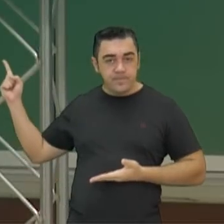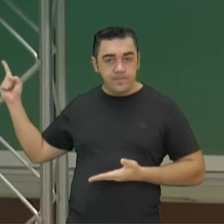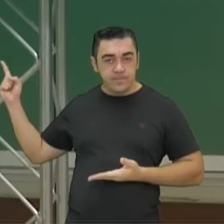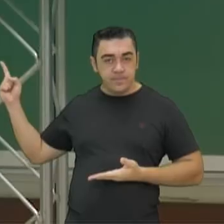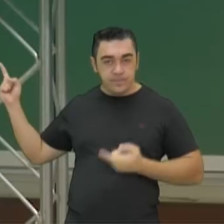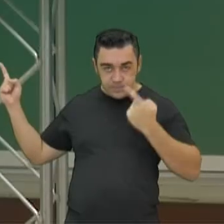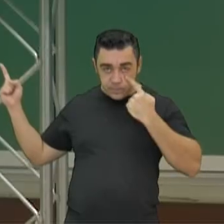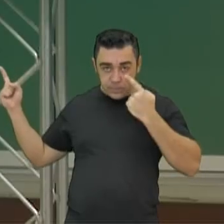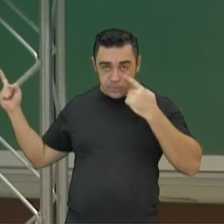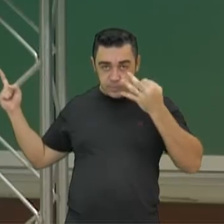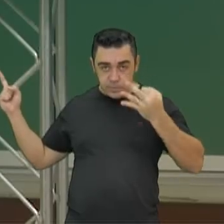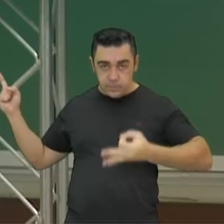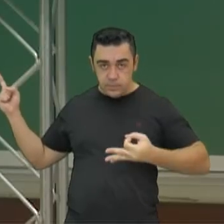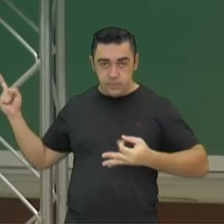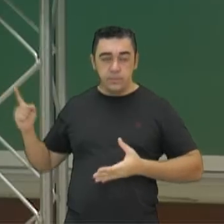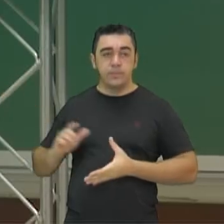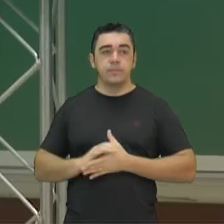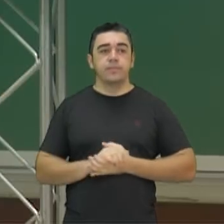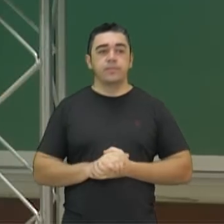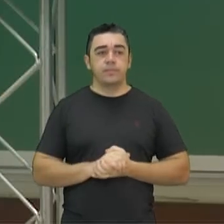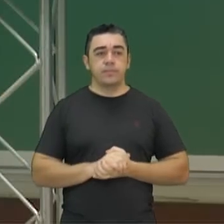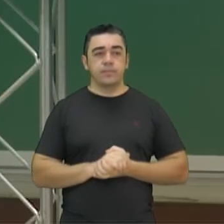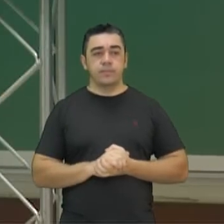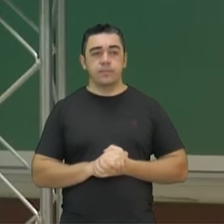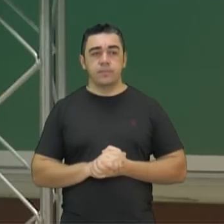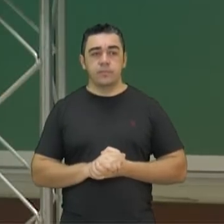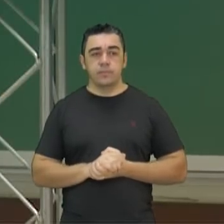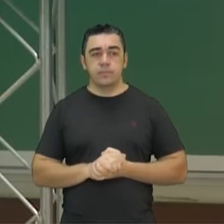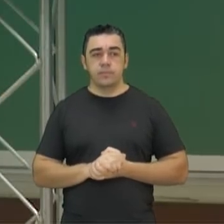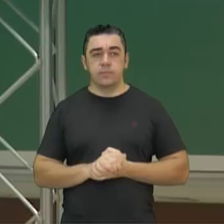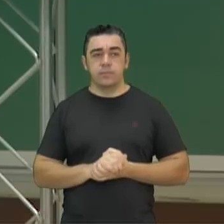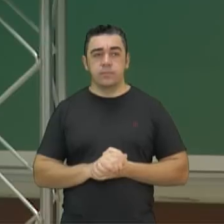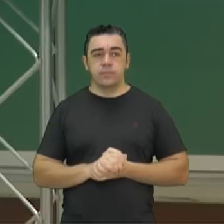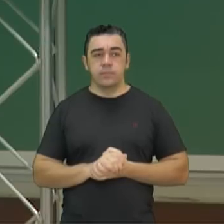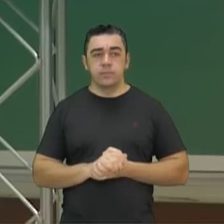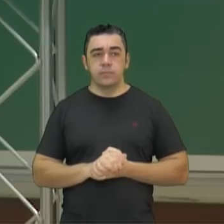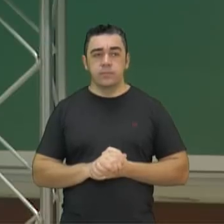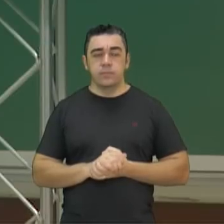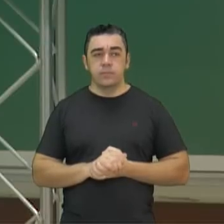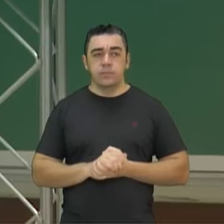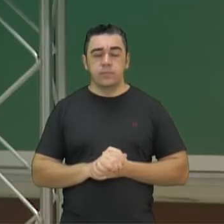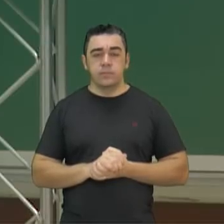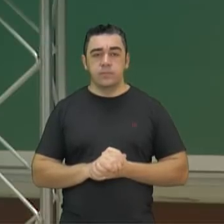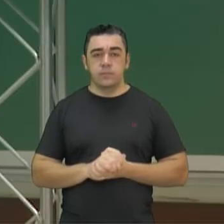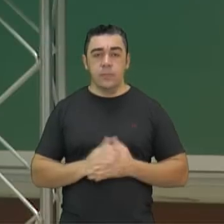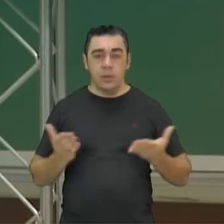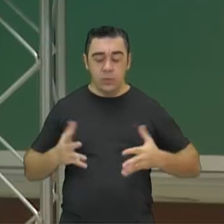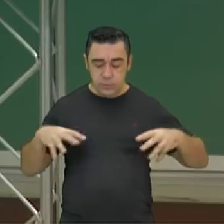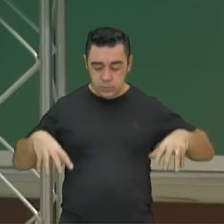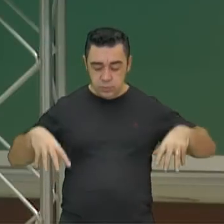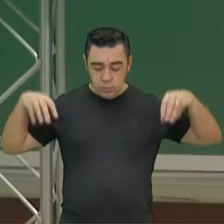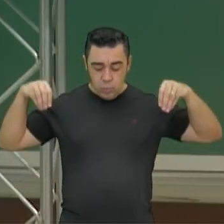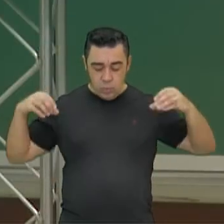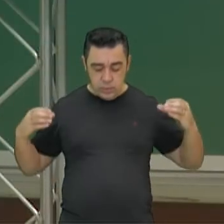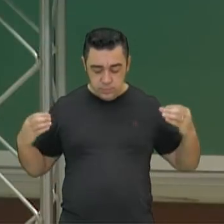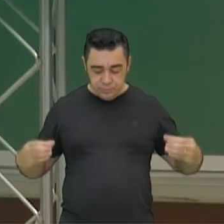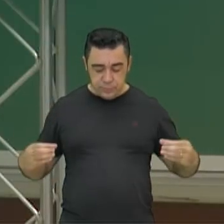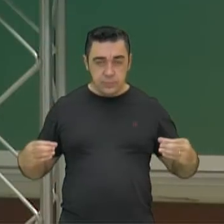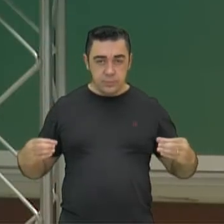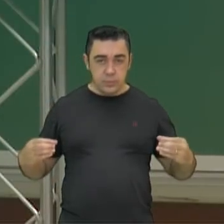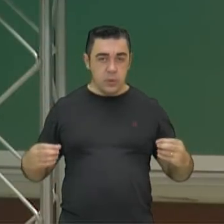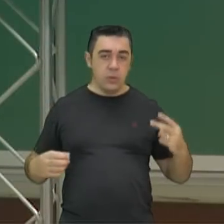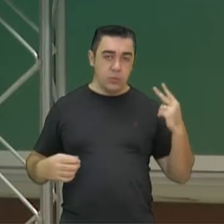foi, capturou, tomou a casinha do adversário e, consequentemente, ganhou a peça do adversário também. A torre, né?